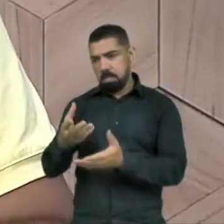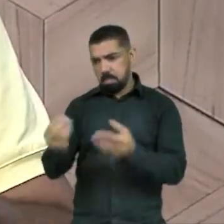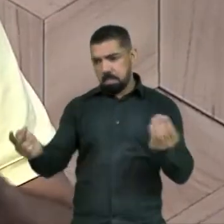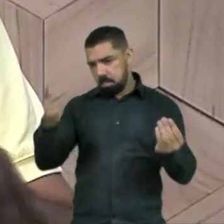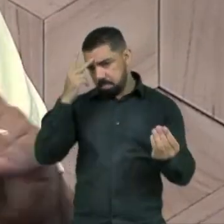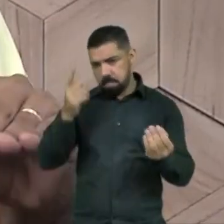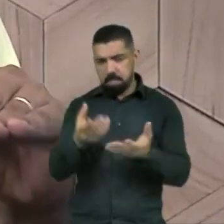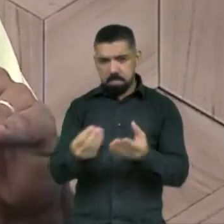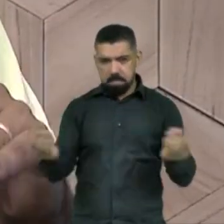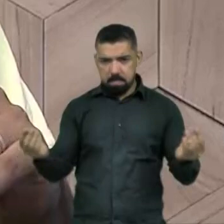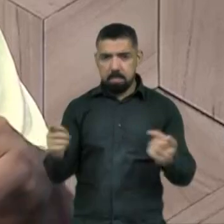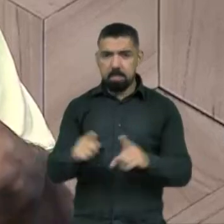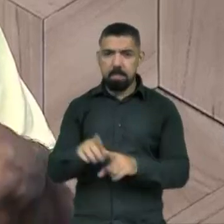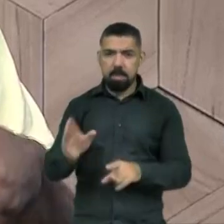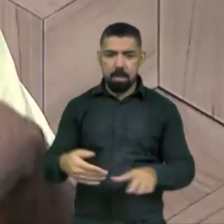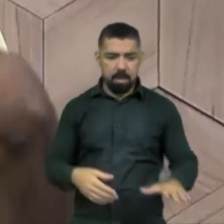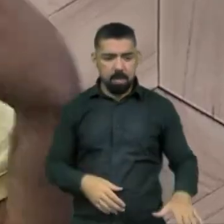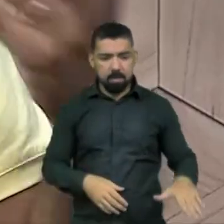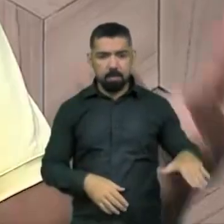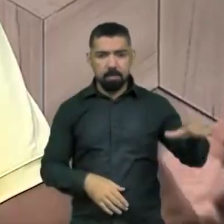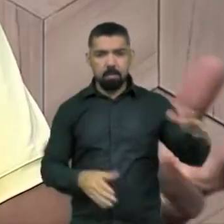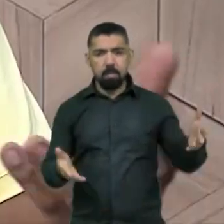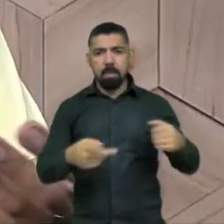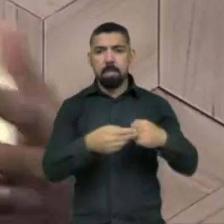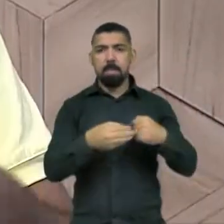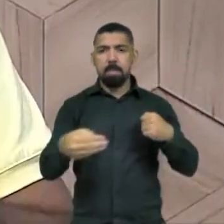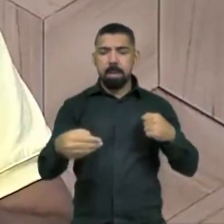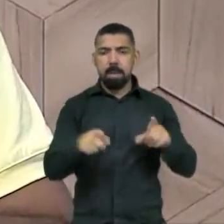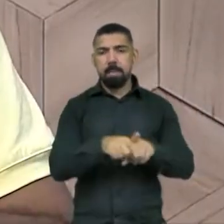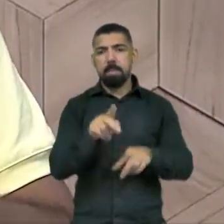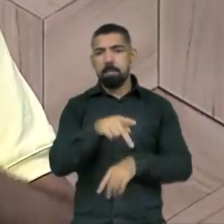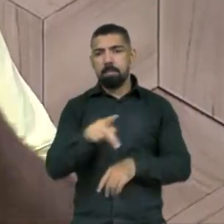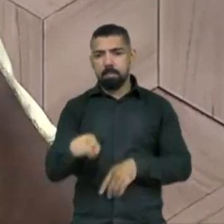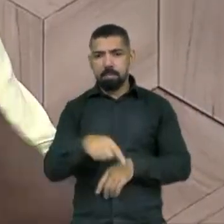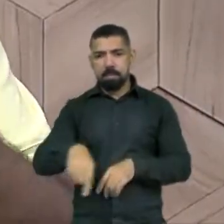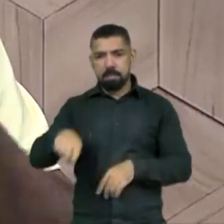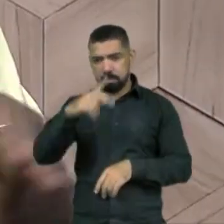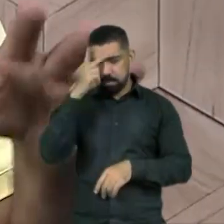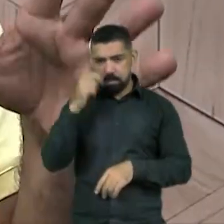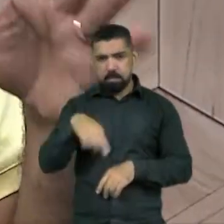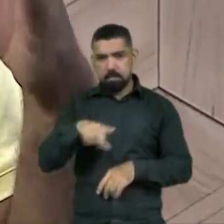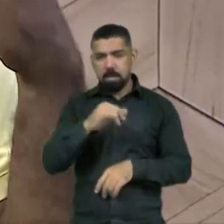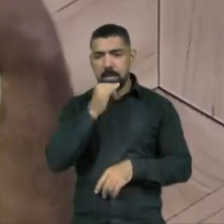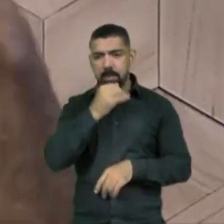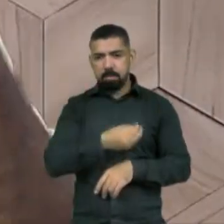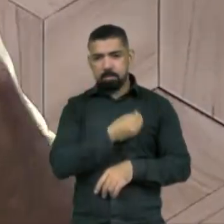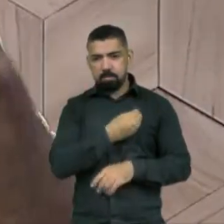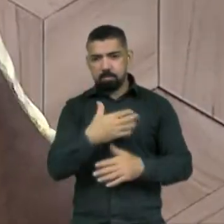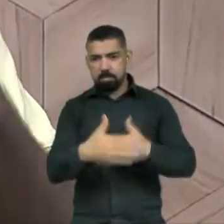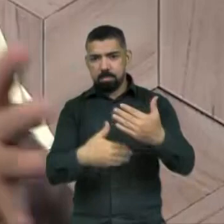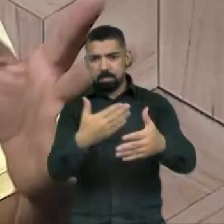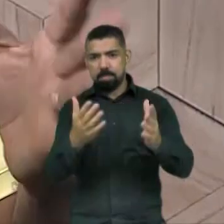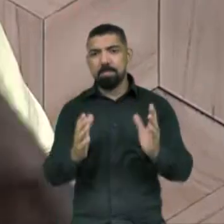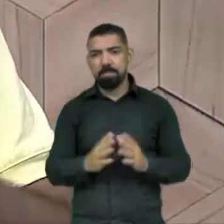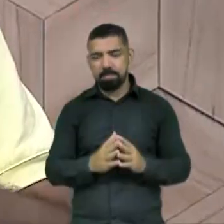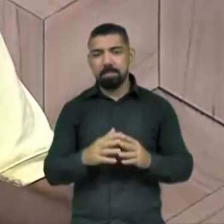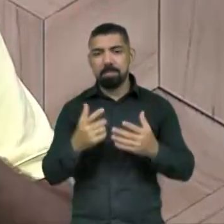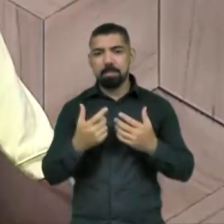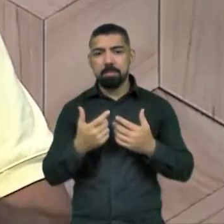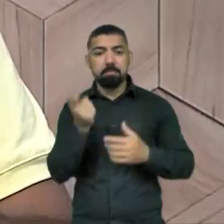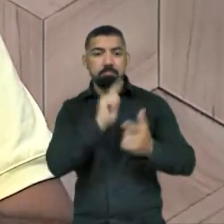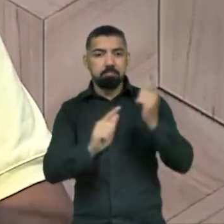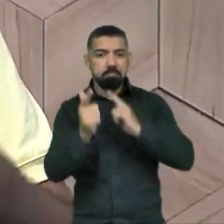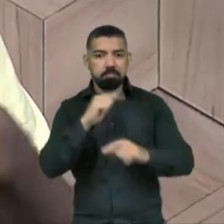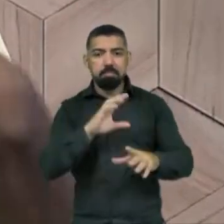nós, ainda criança, hoje já são mestres, professores, pessoas que estão aí dando sucesso, fazendo sucesso